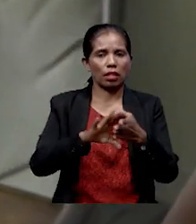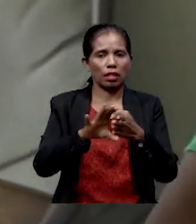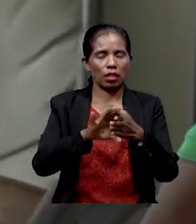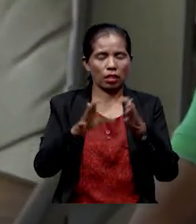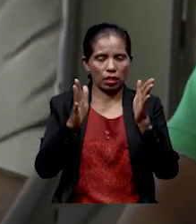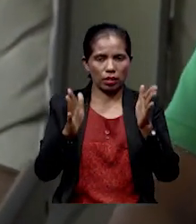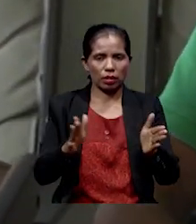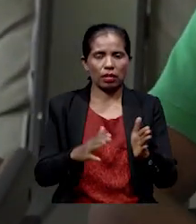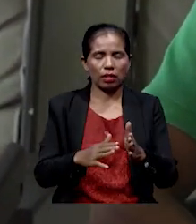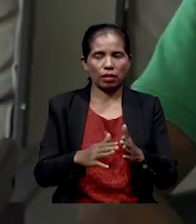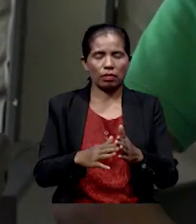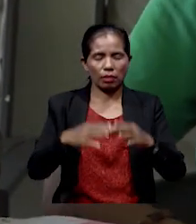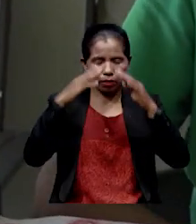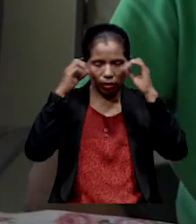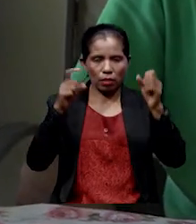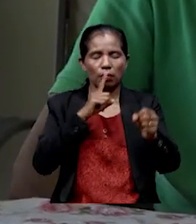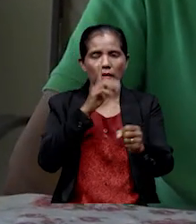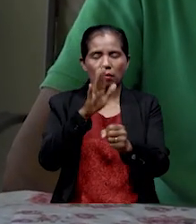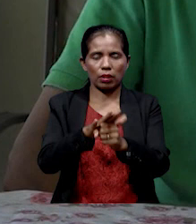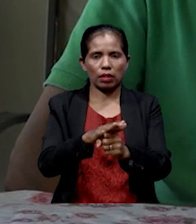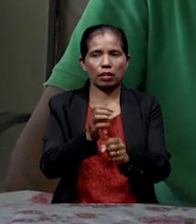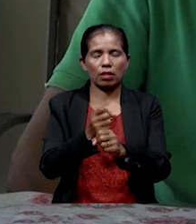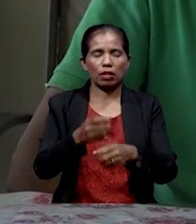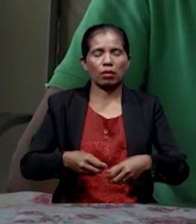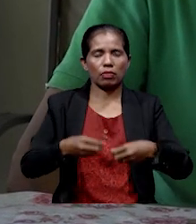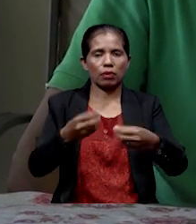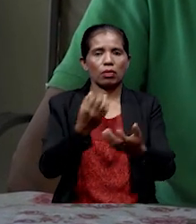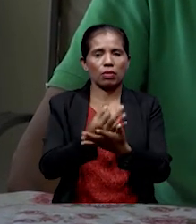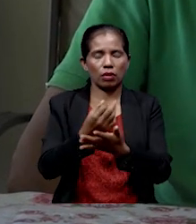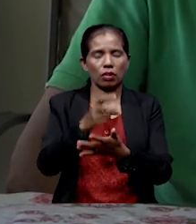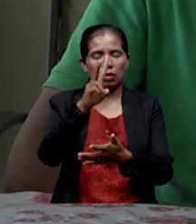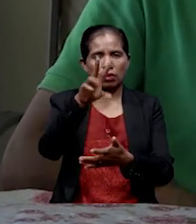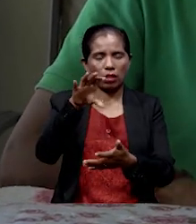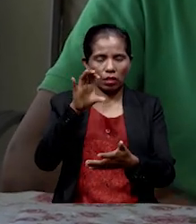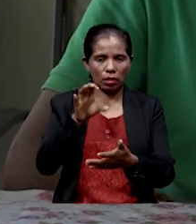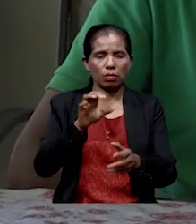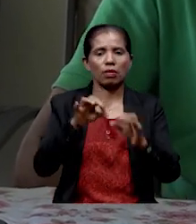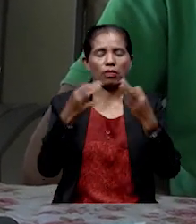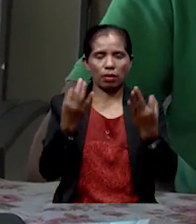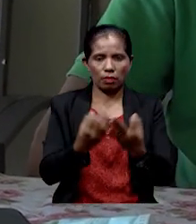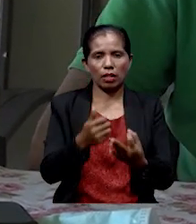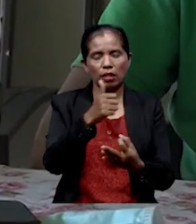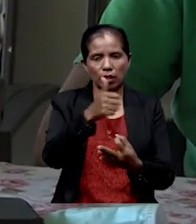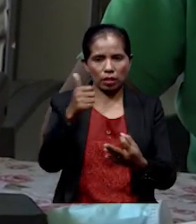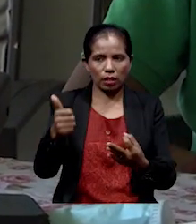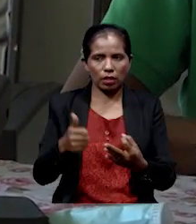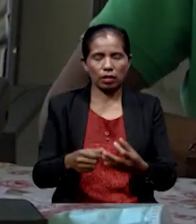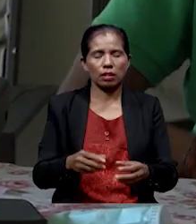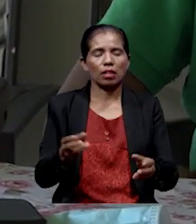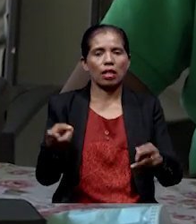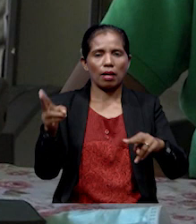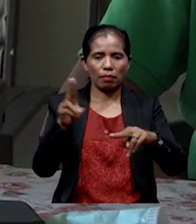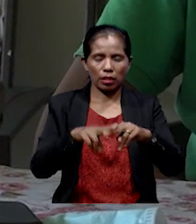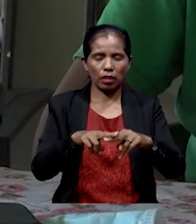a campanha presidencial promete se halo for $200 para uma carindeira, se halo uma, aumenta tão uma kibit